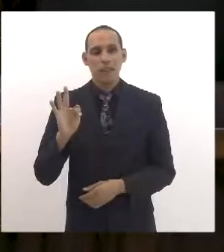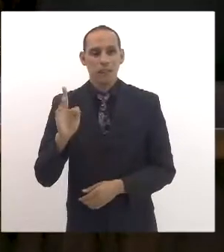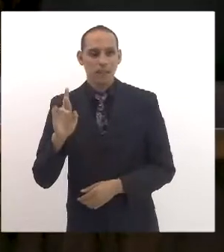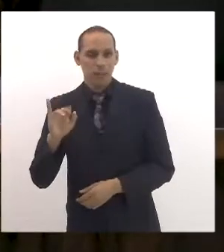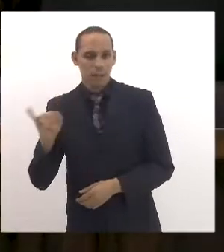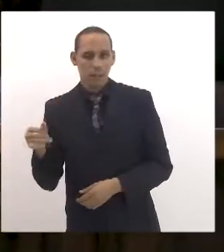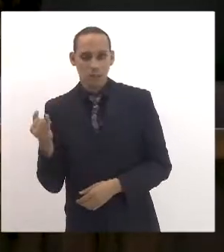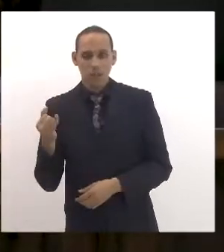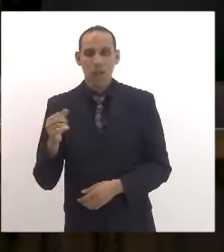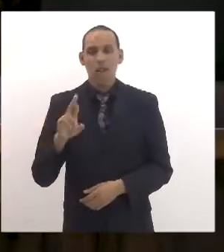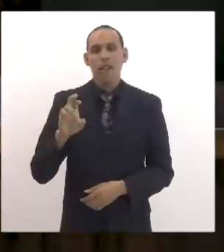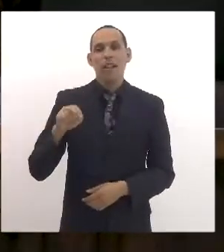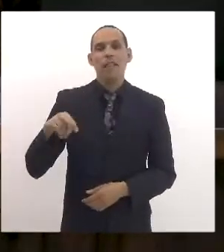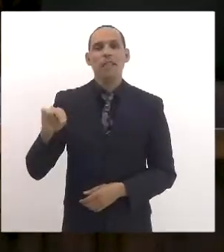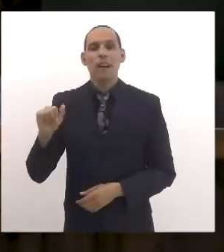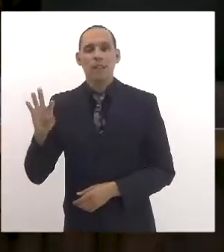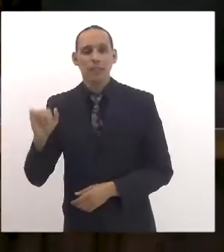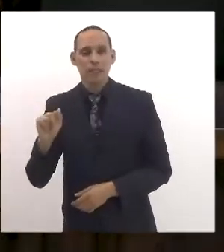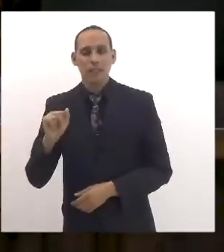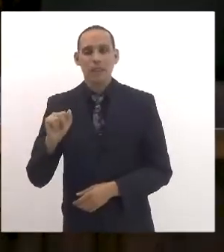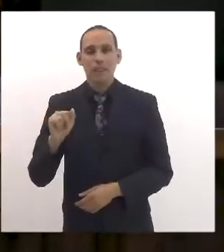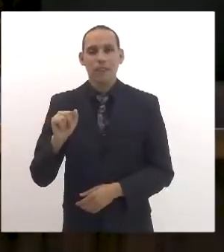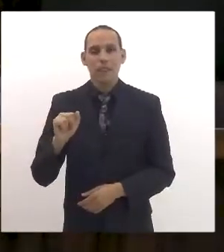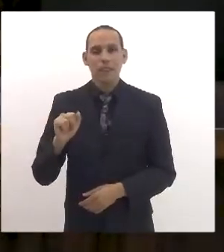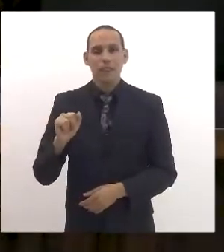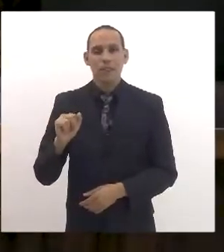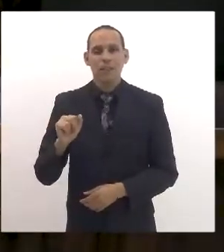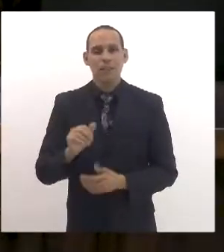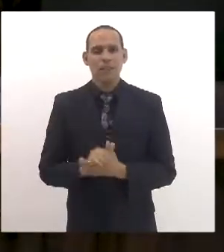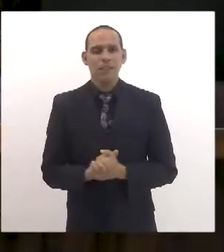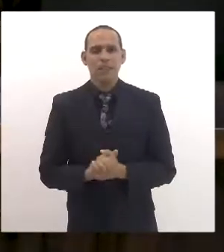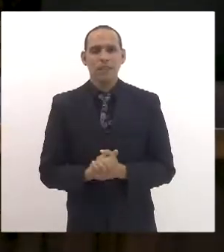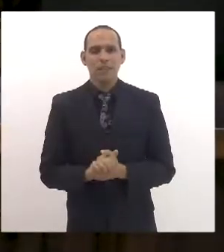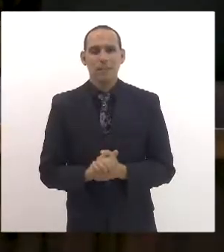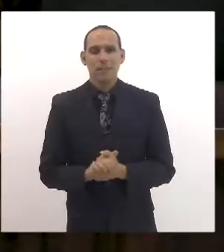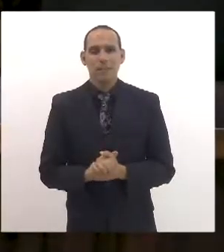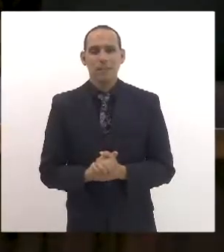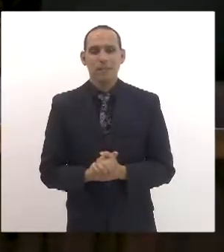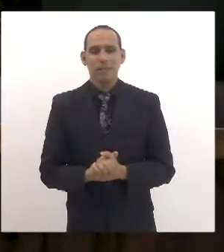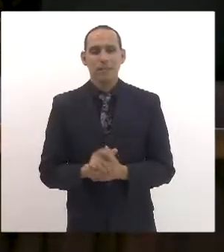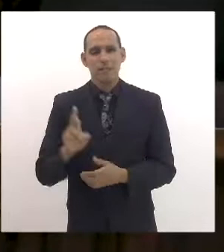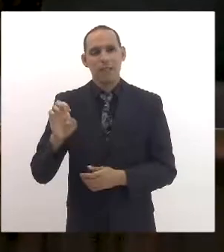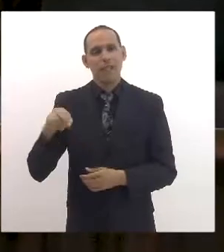Renata Lebre, professor Renata,